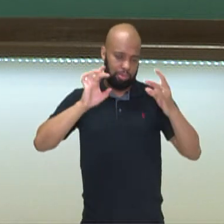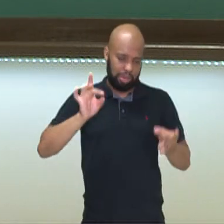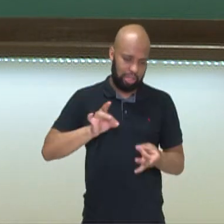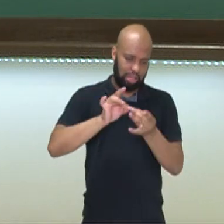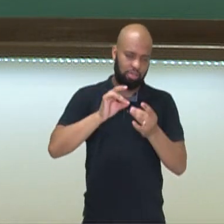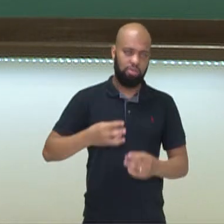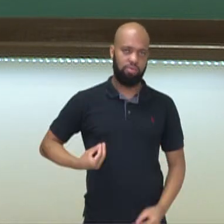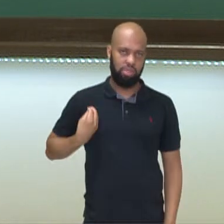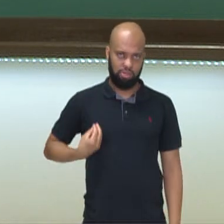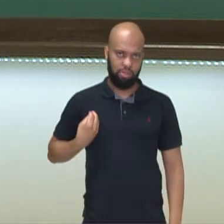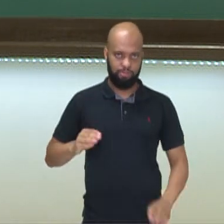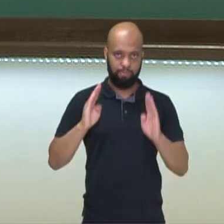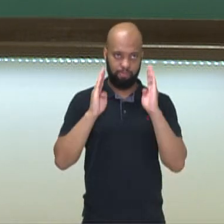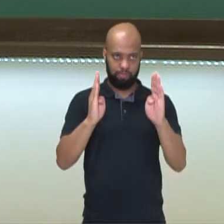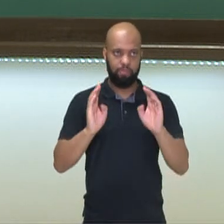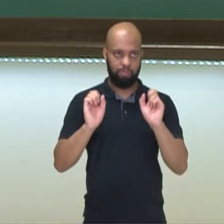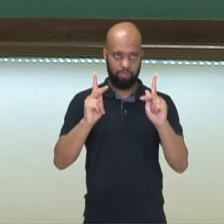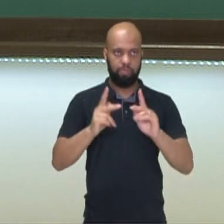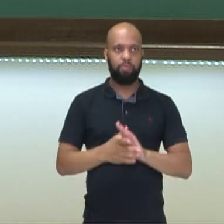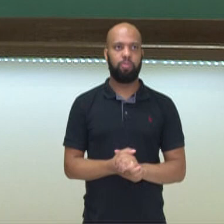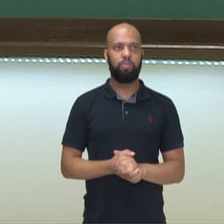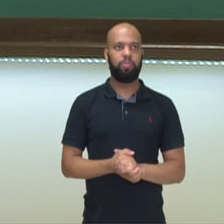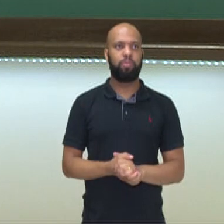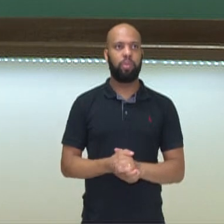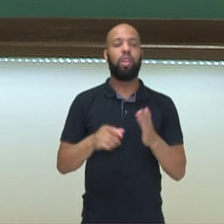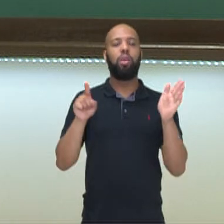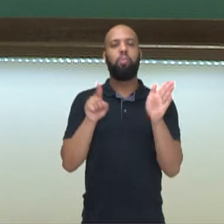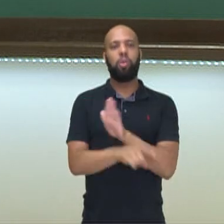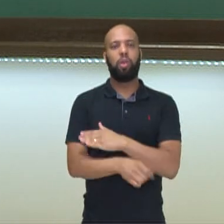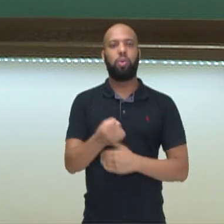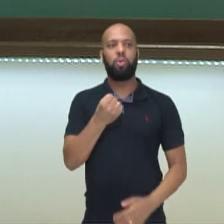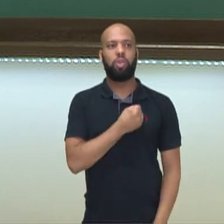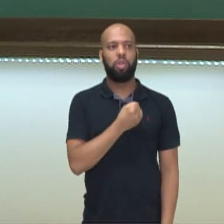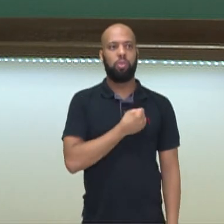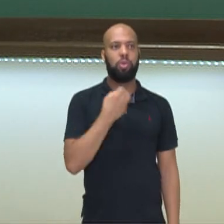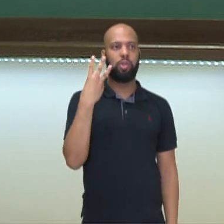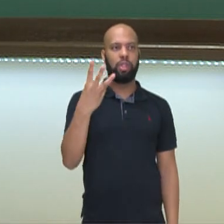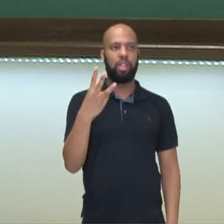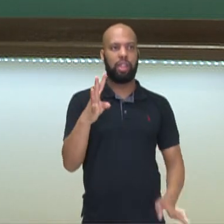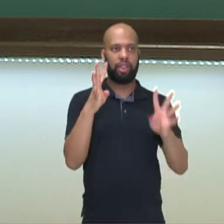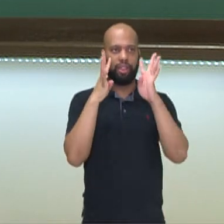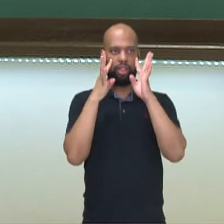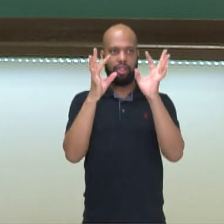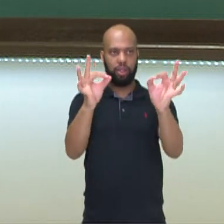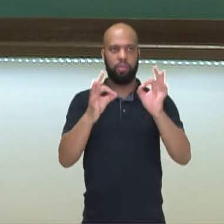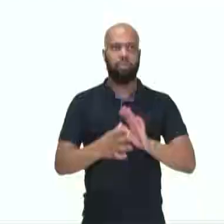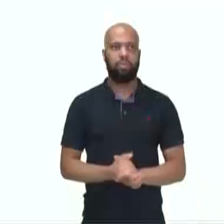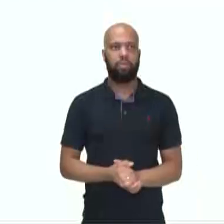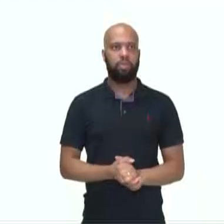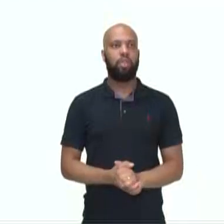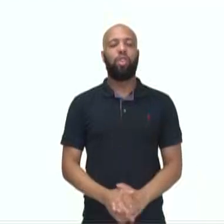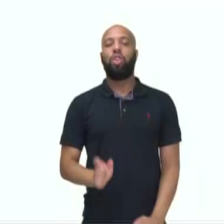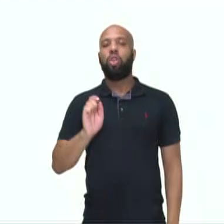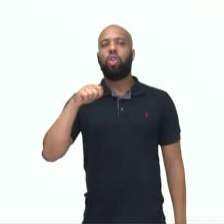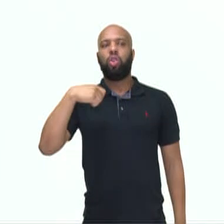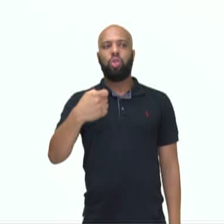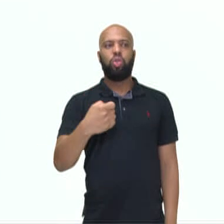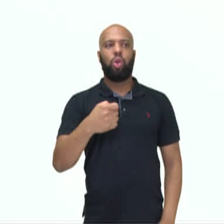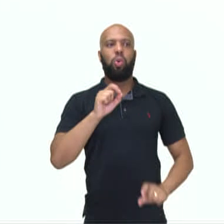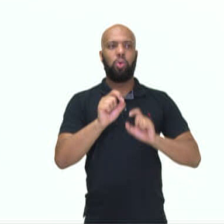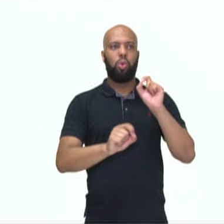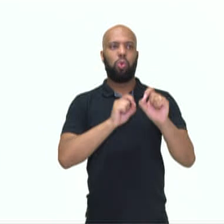específico está passando. Tá bom? E aqui, presta atenção na atividade. Sobre a questão